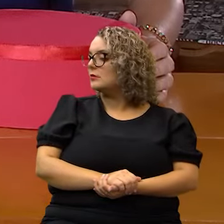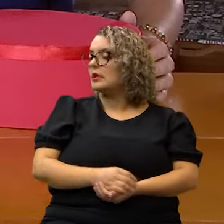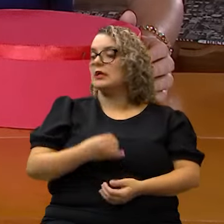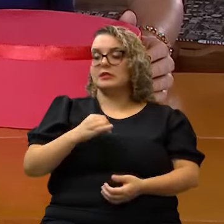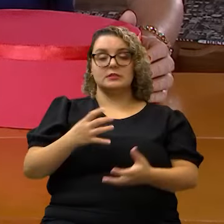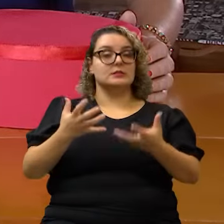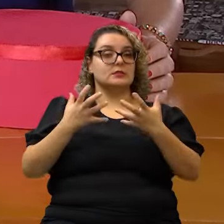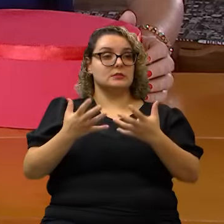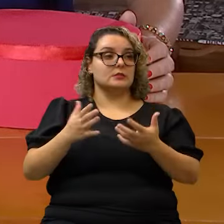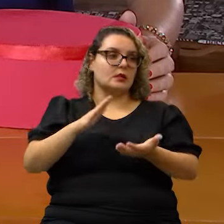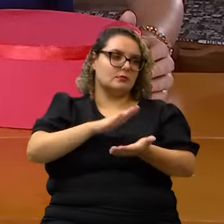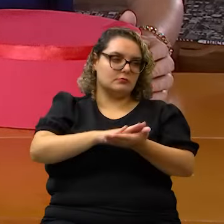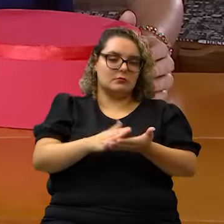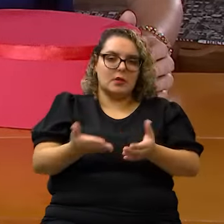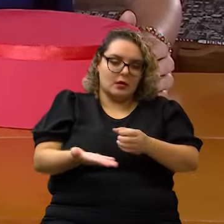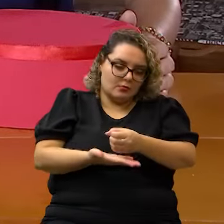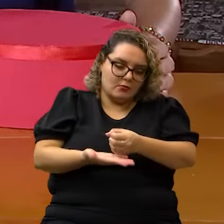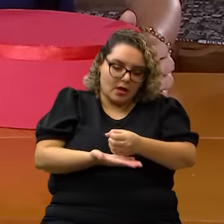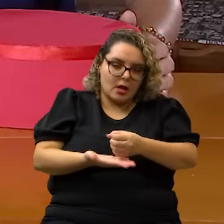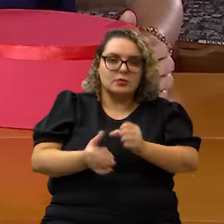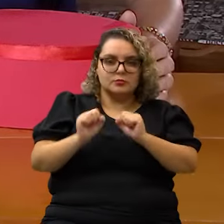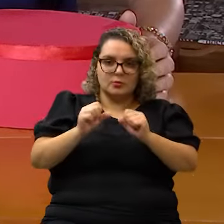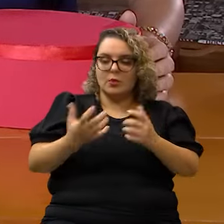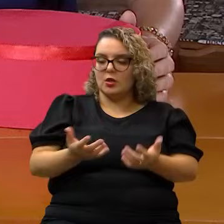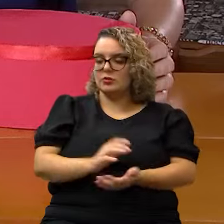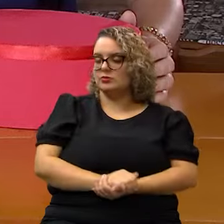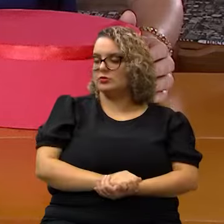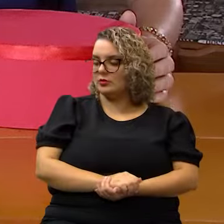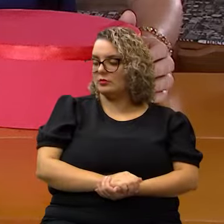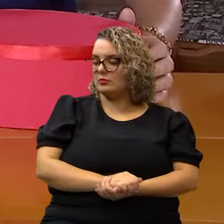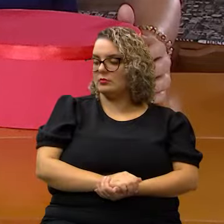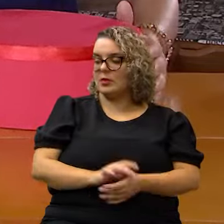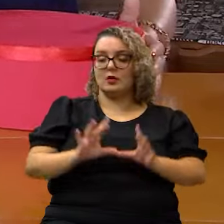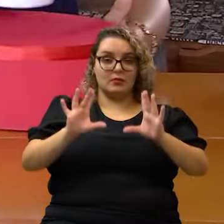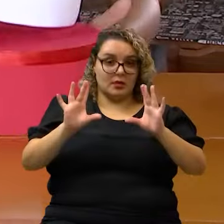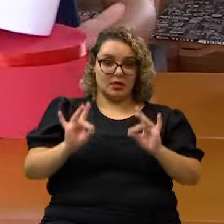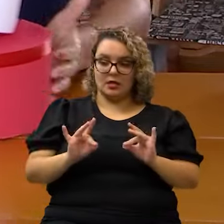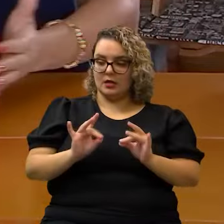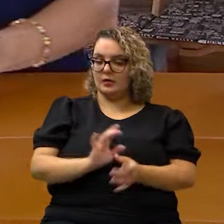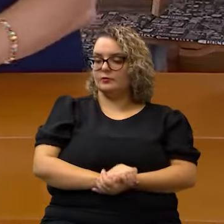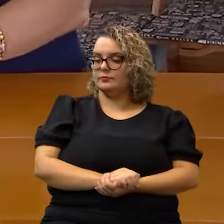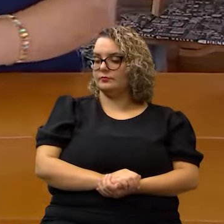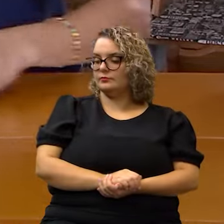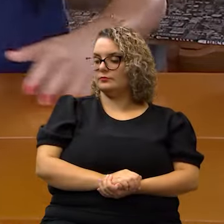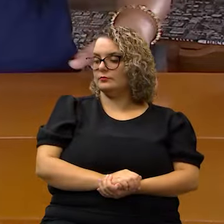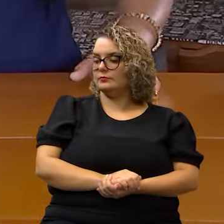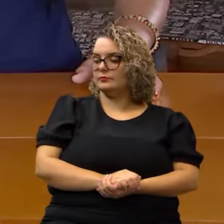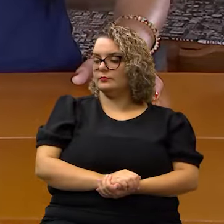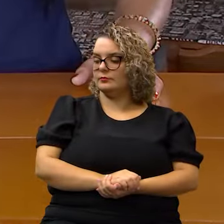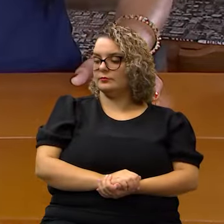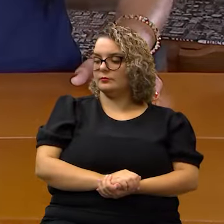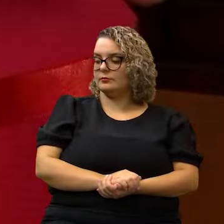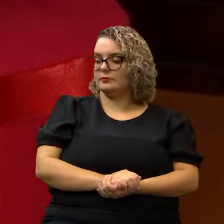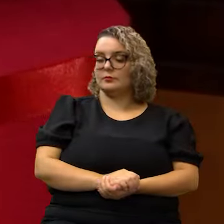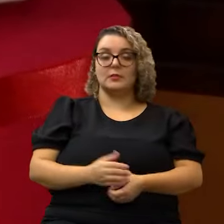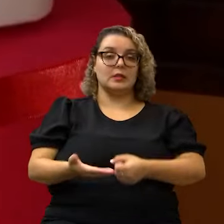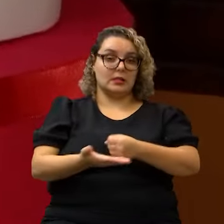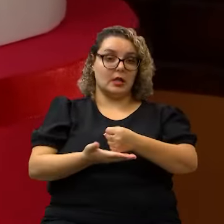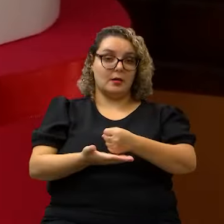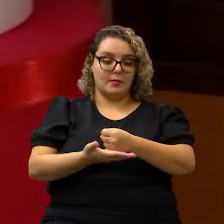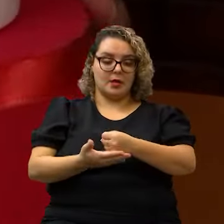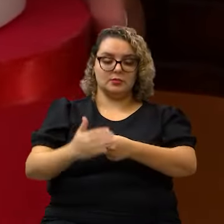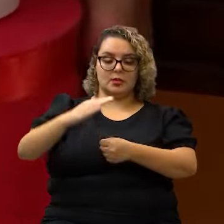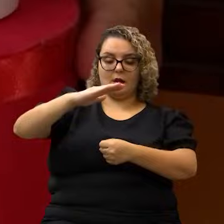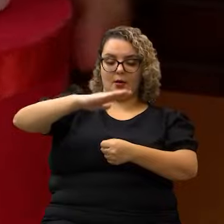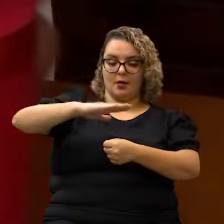Se você quiser cobrir ele embaixo, você pode encapar também. Mas como vai ser colado? Aqui? É, como ele vai ser colado depois na base